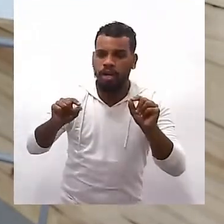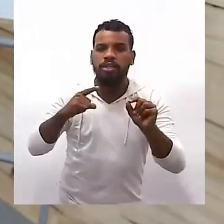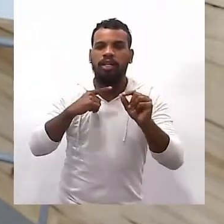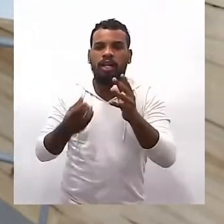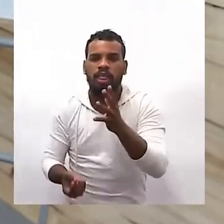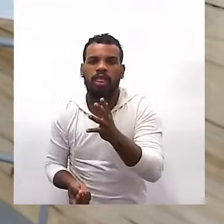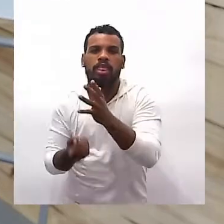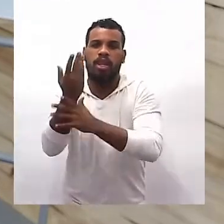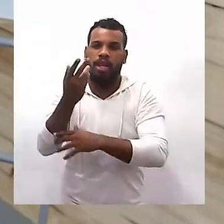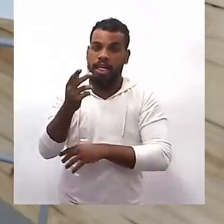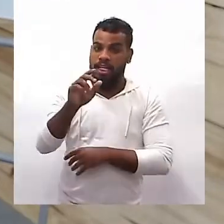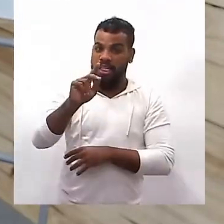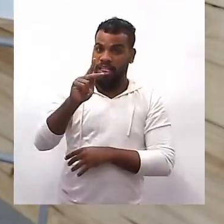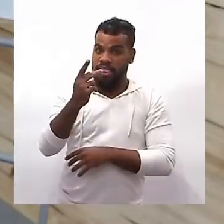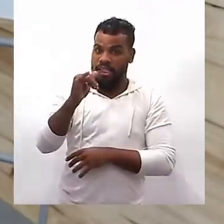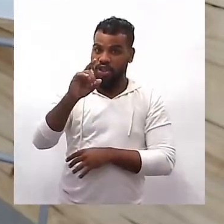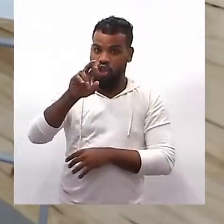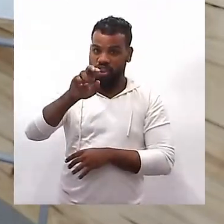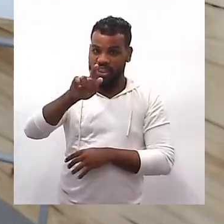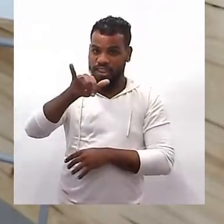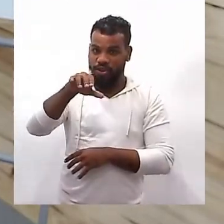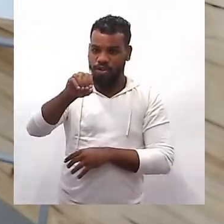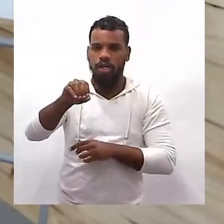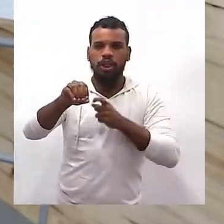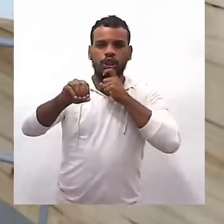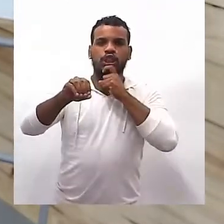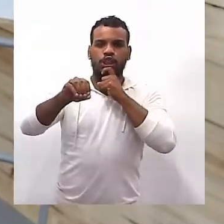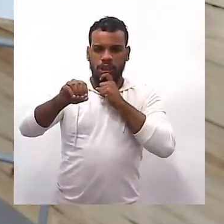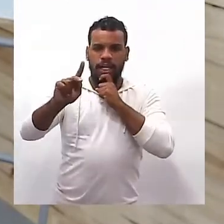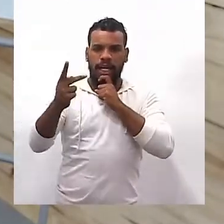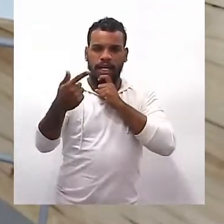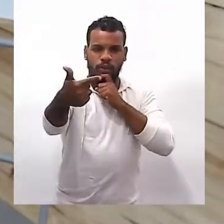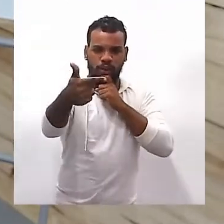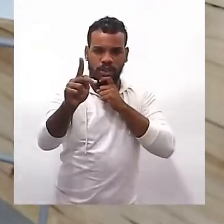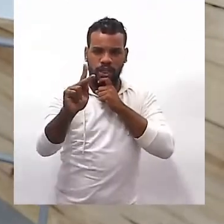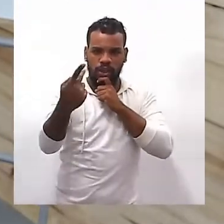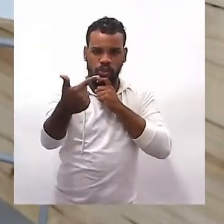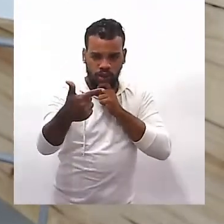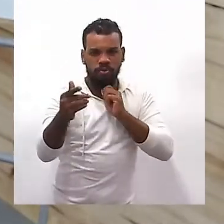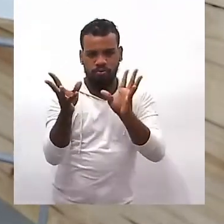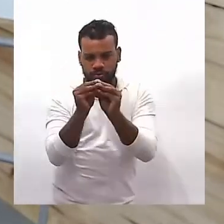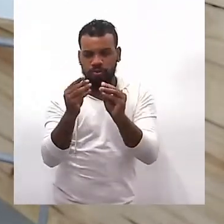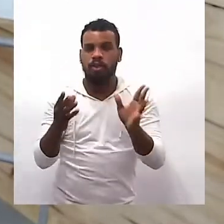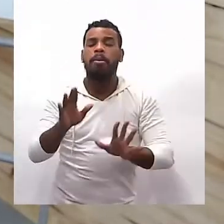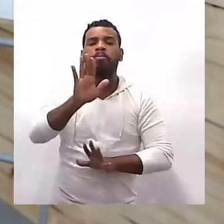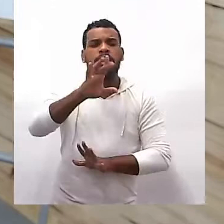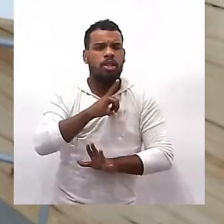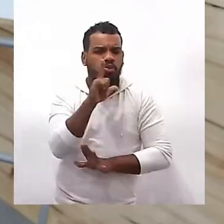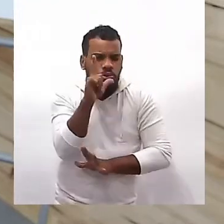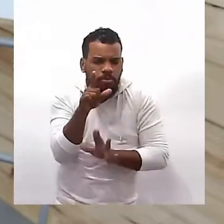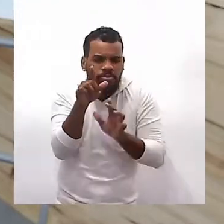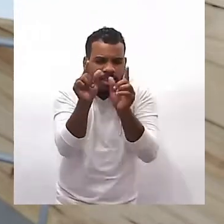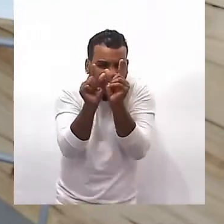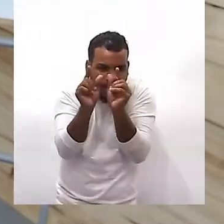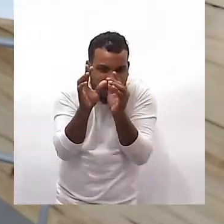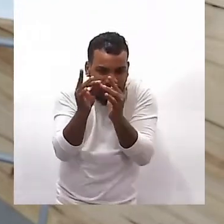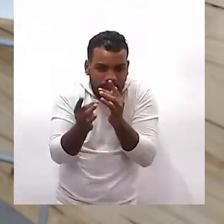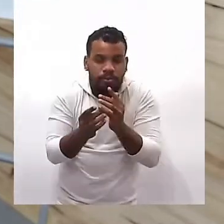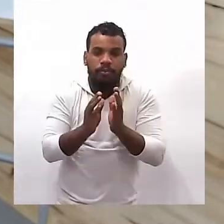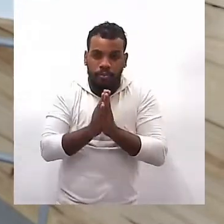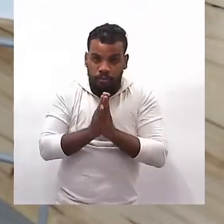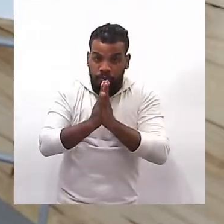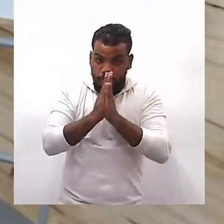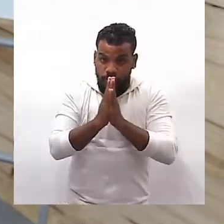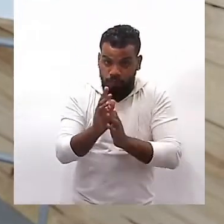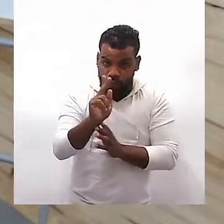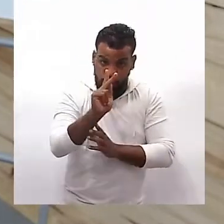hidrogênio. Você tem a liberação de hidrogênio, de H2. Sendo que aí tem um detalhe químico que é importantíssimo. O